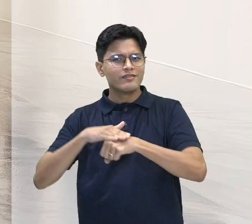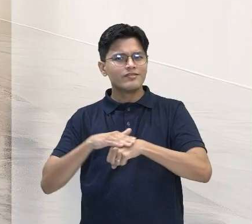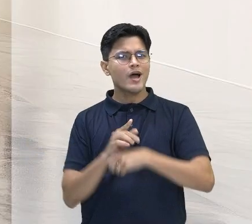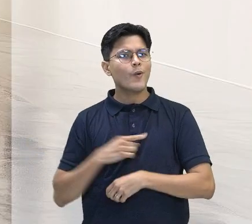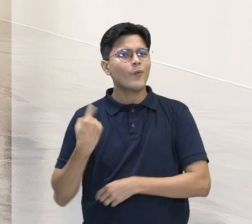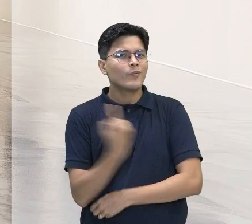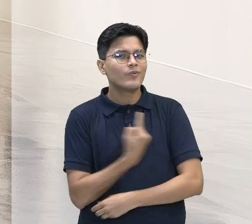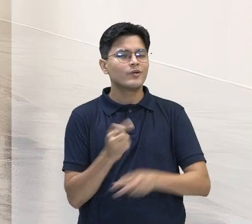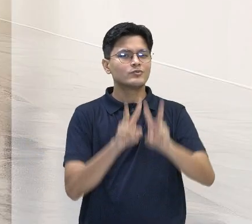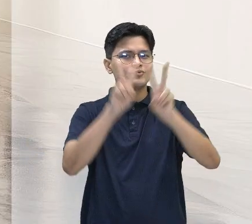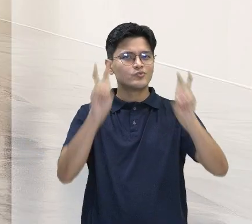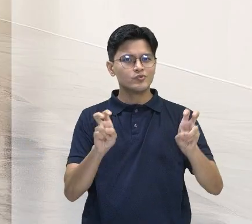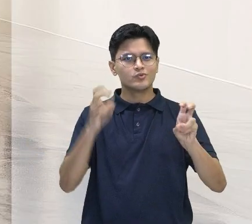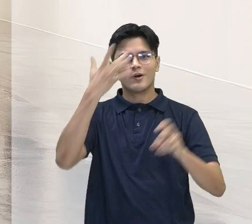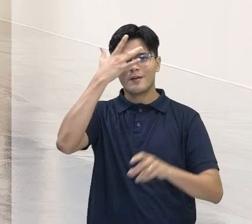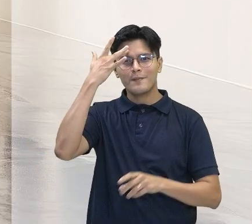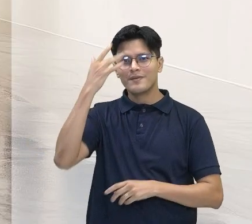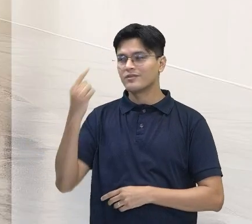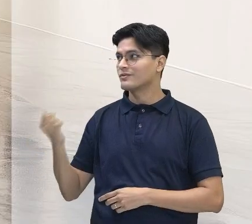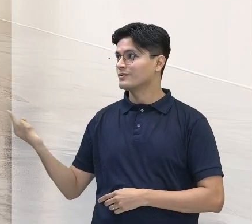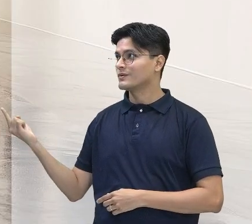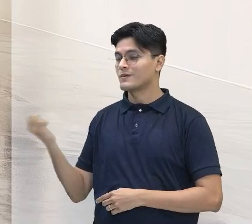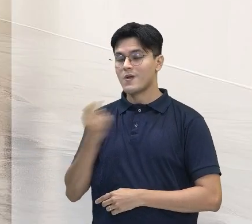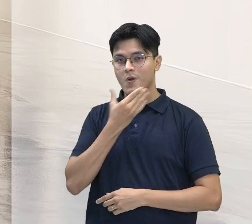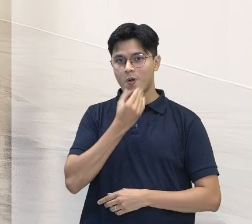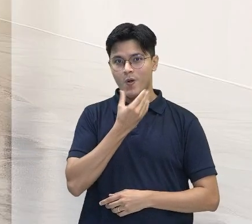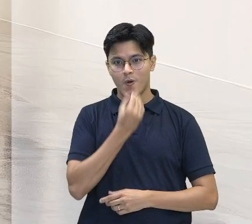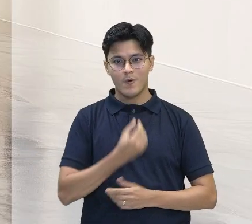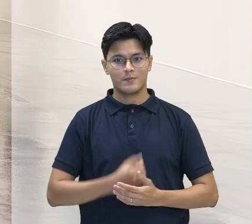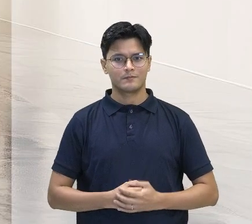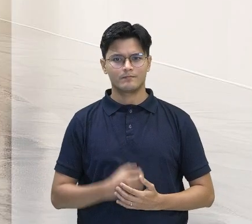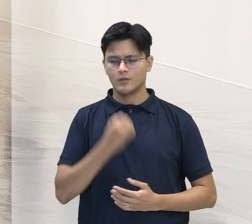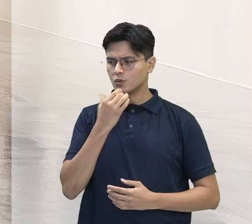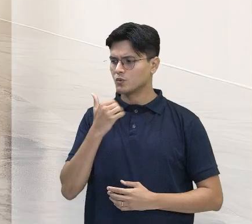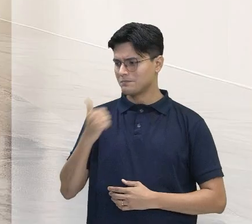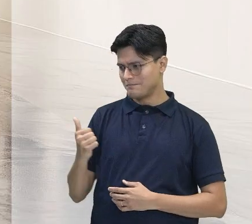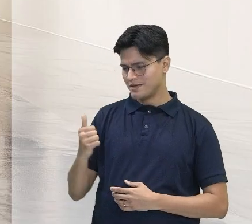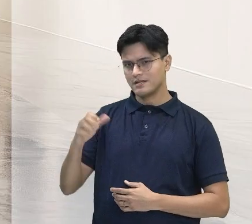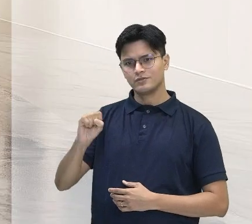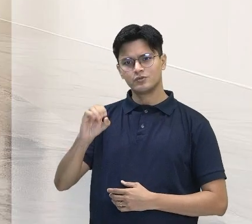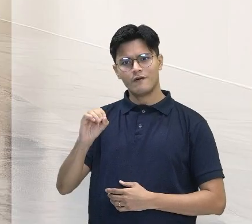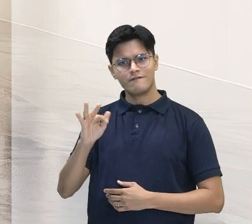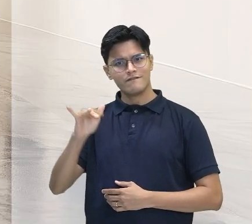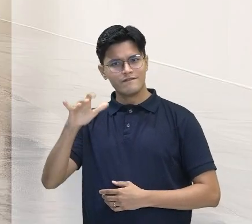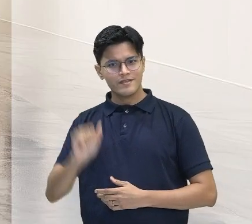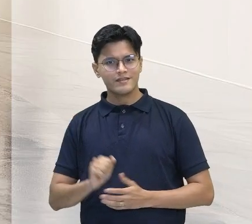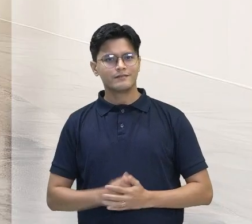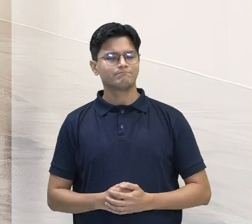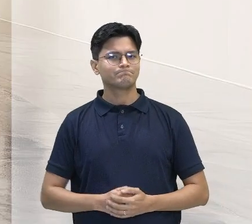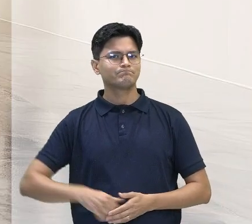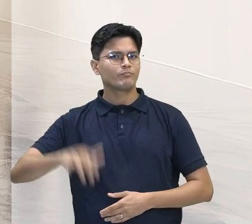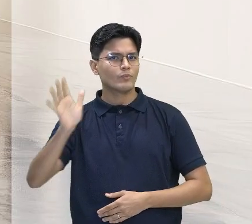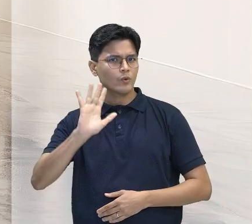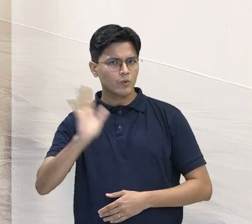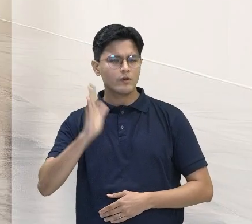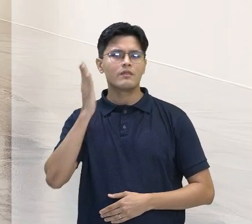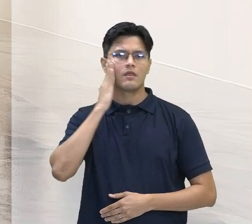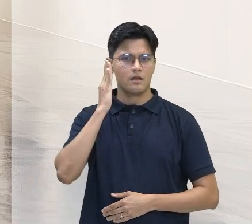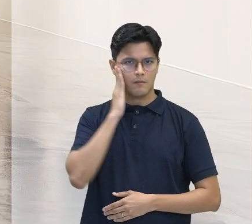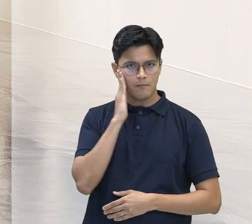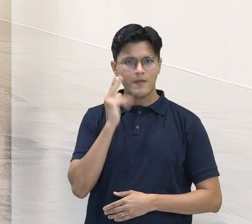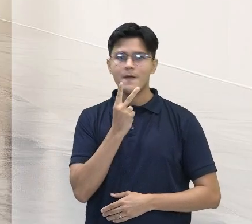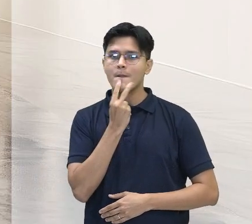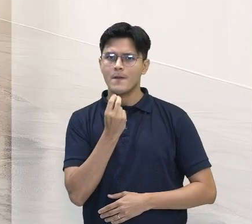esta personalidade. Tudo bem, Sofia? Oi, colegas! Vocês sabiam que Machado de Assis foi um